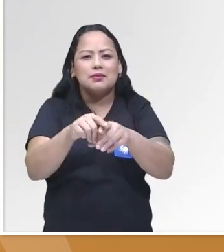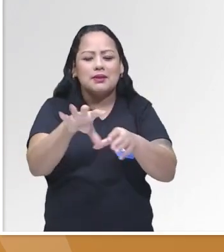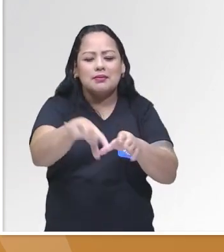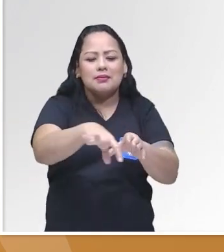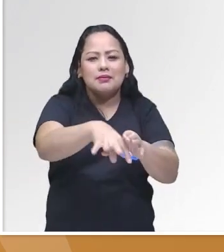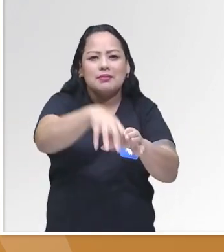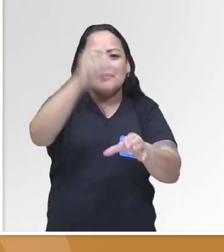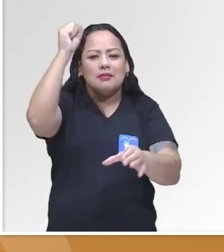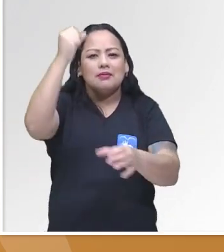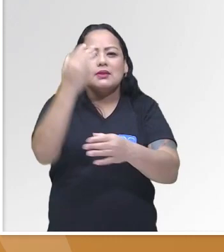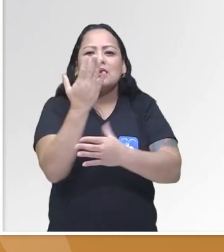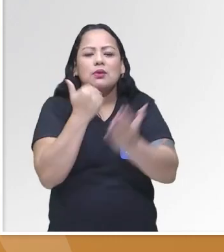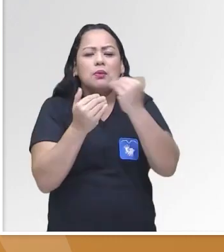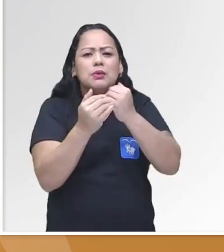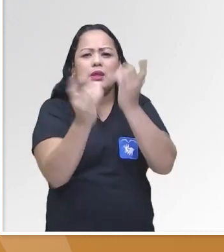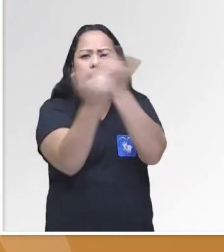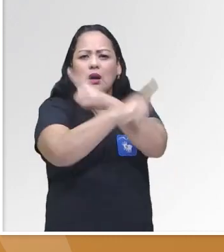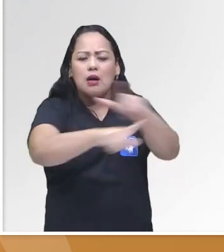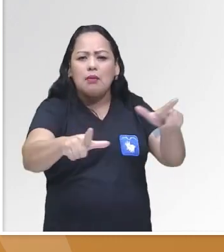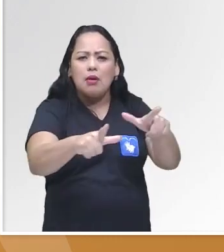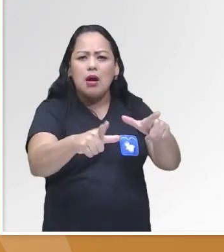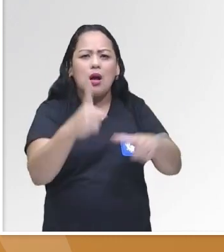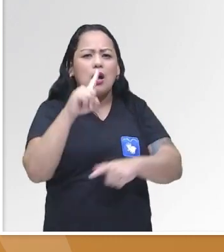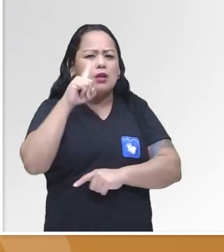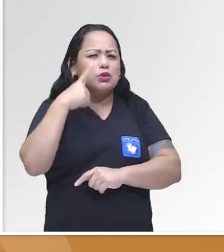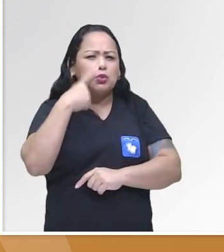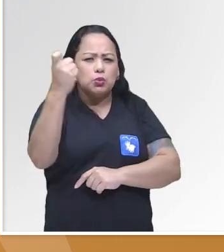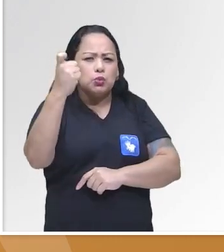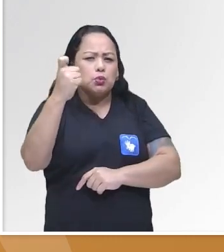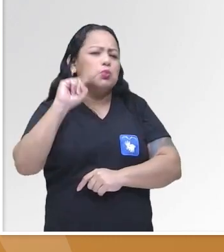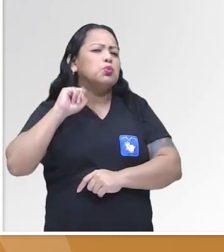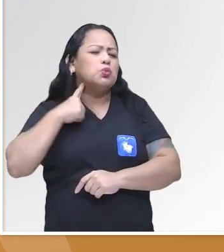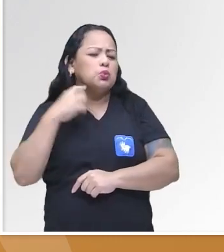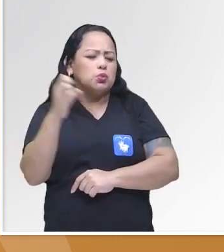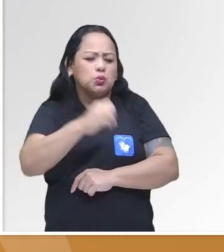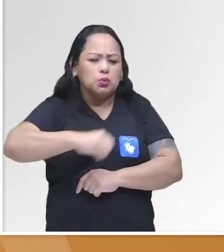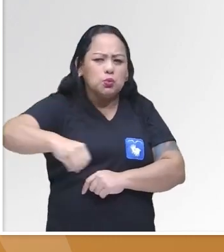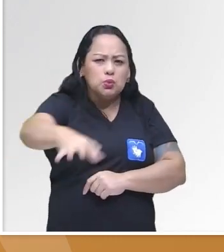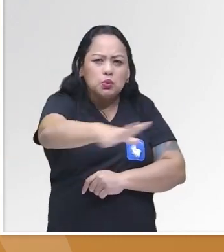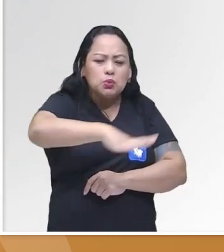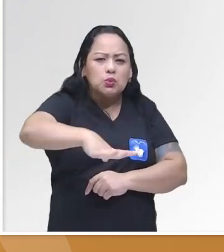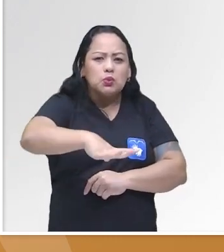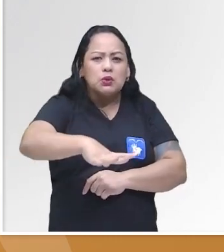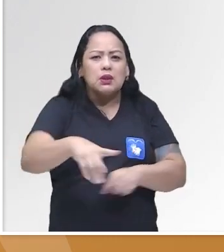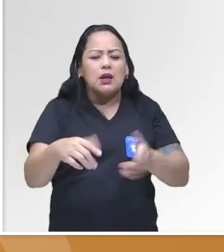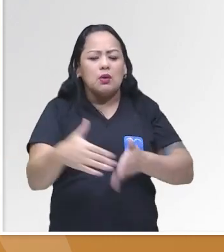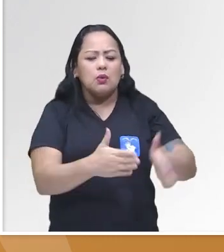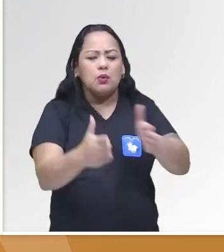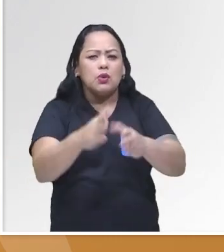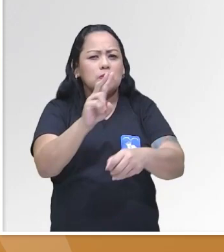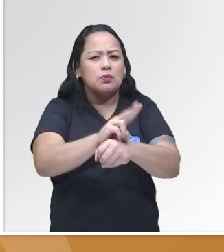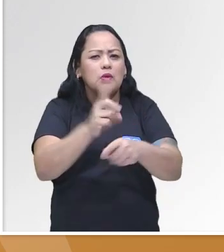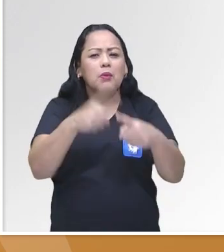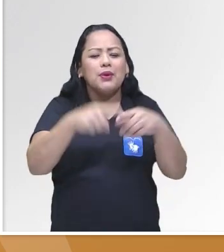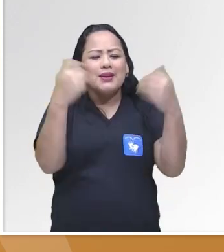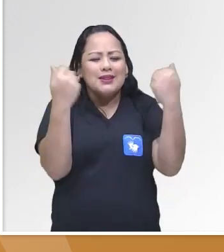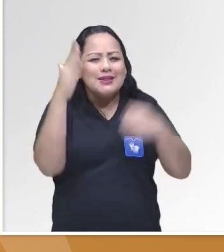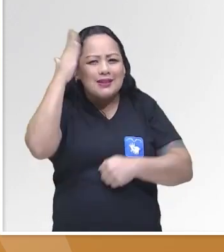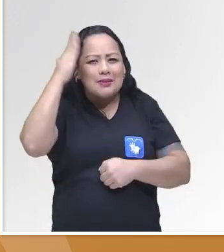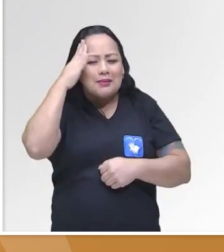vai destruir, ele não vai poluir, porque ele sabe que precisa dela para a sua